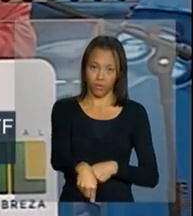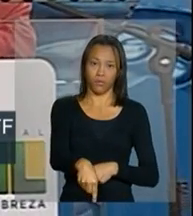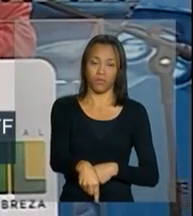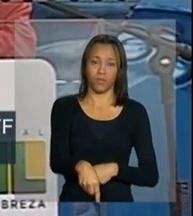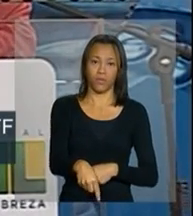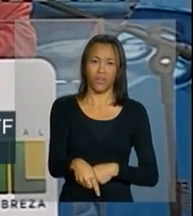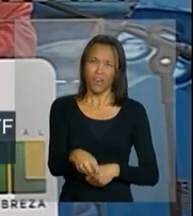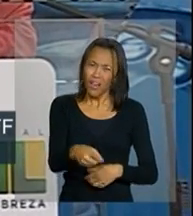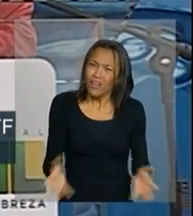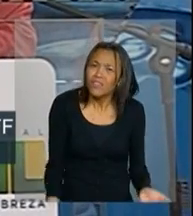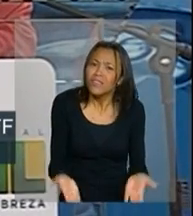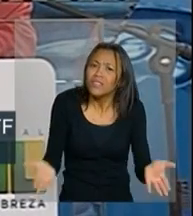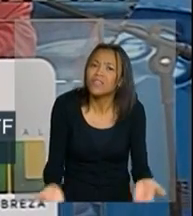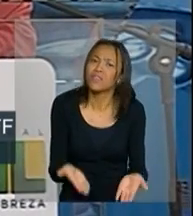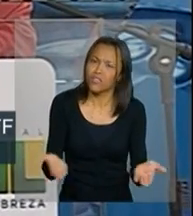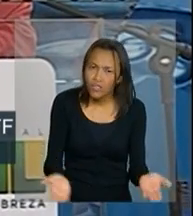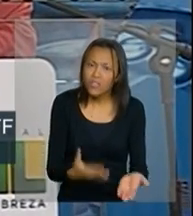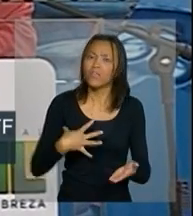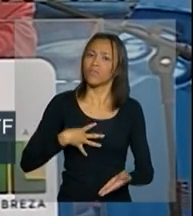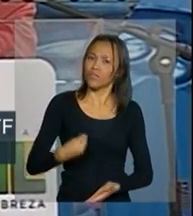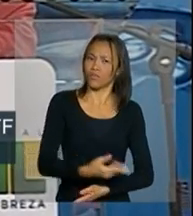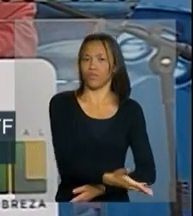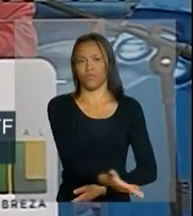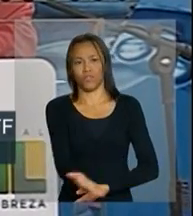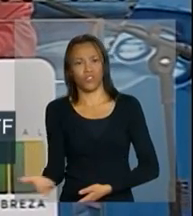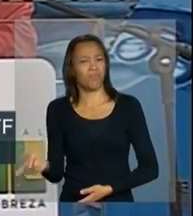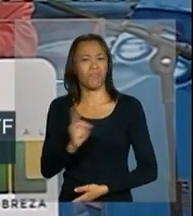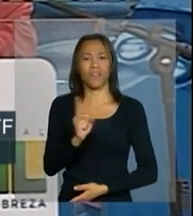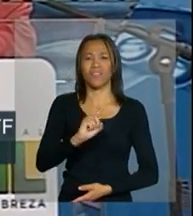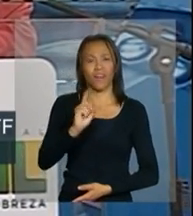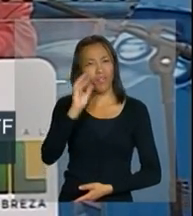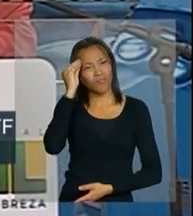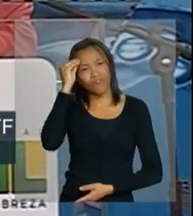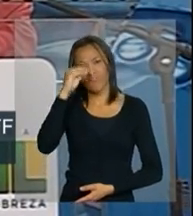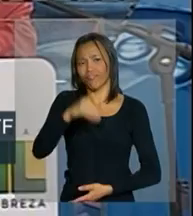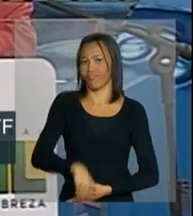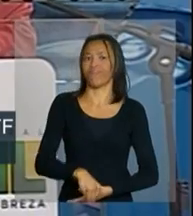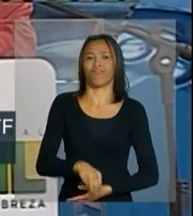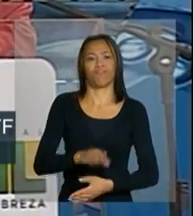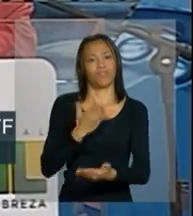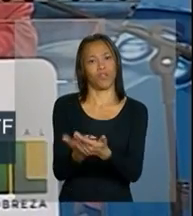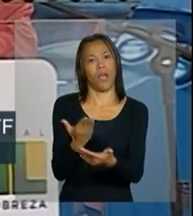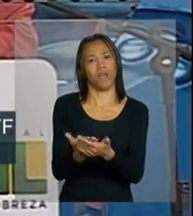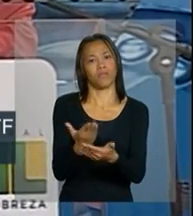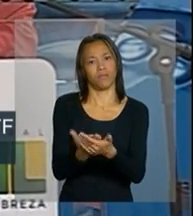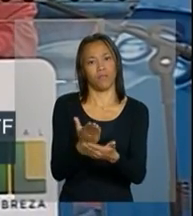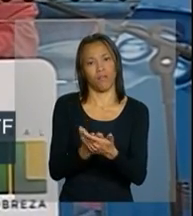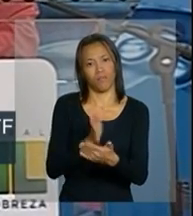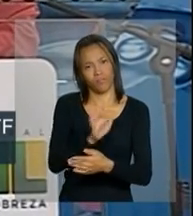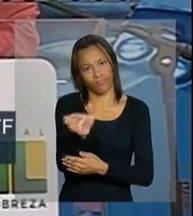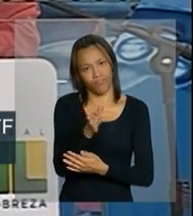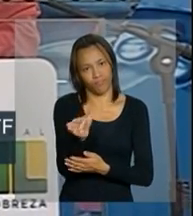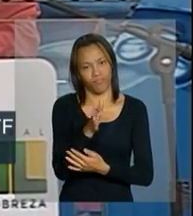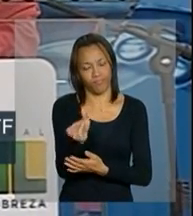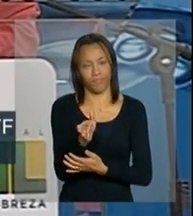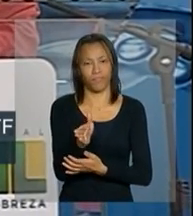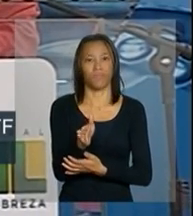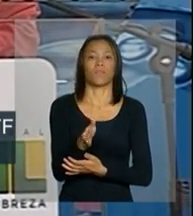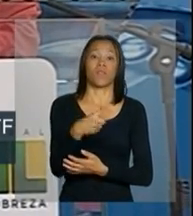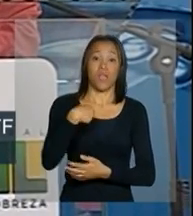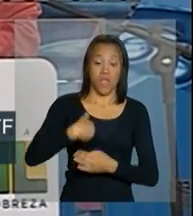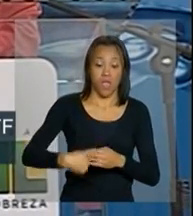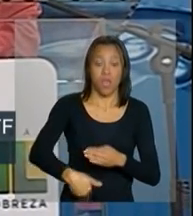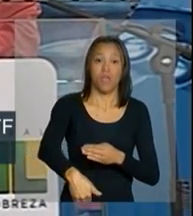dê incentivo aos seus filhos para não deixar de comparecer às aulas. Esses